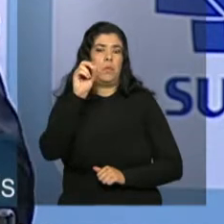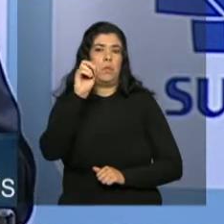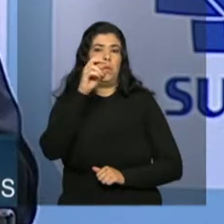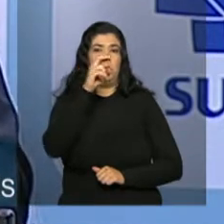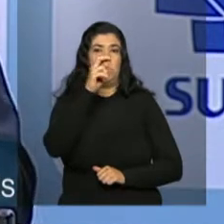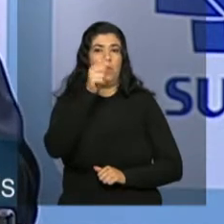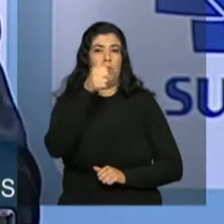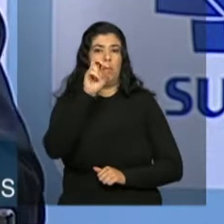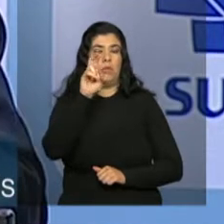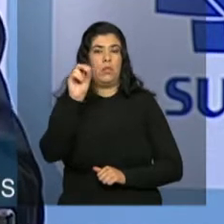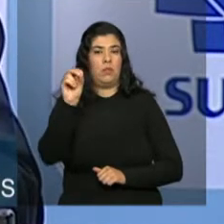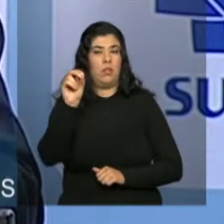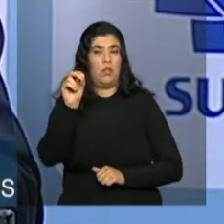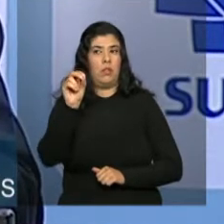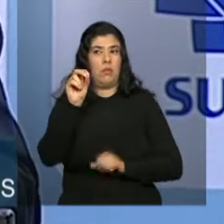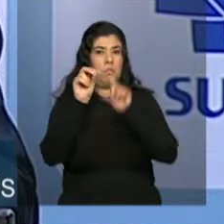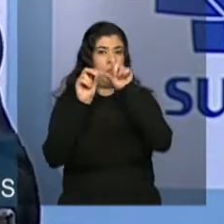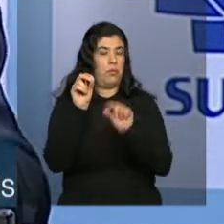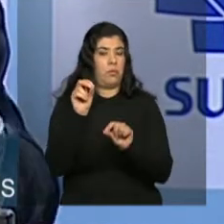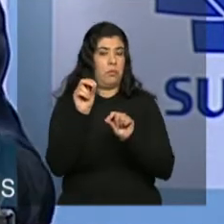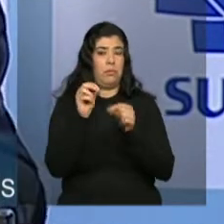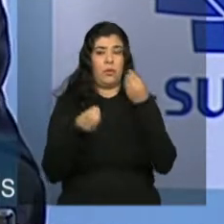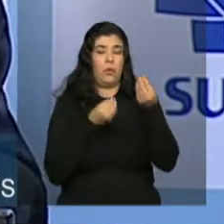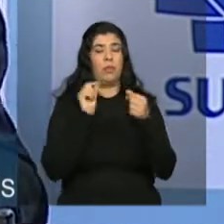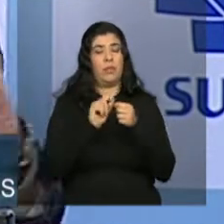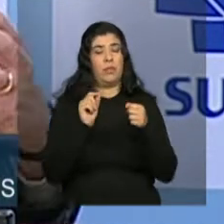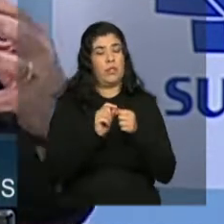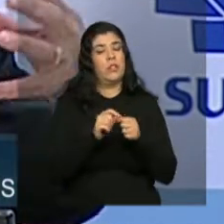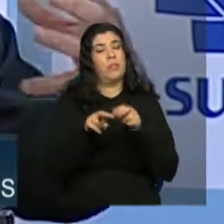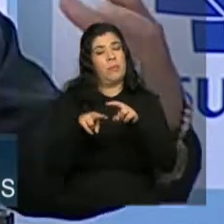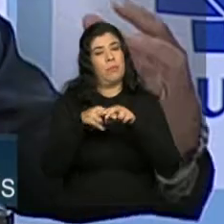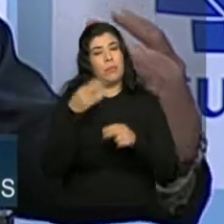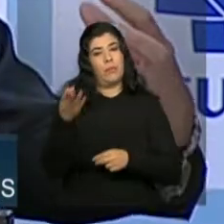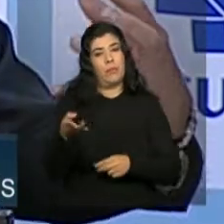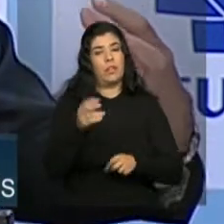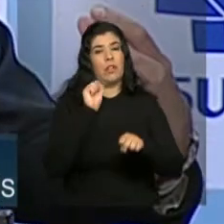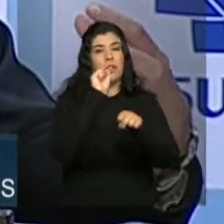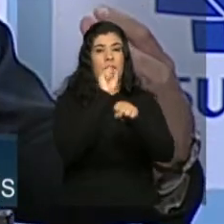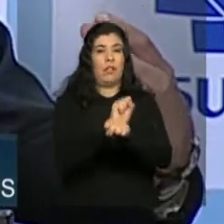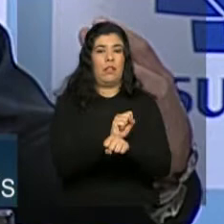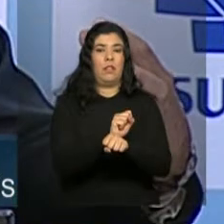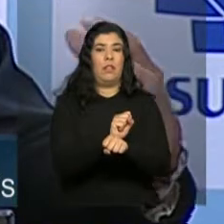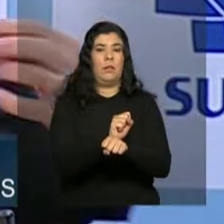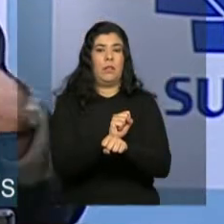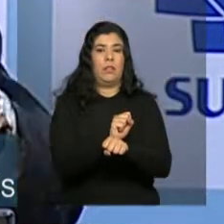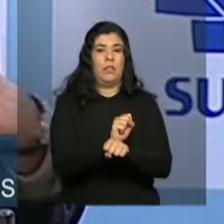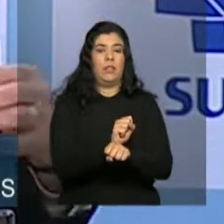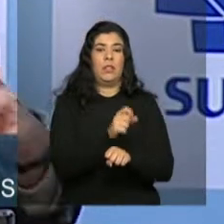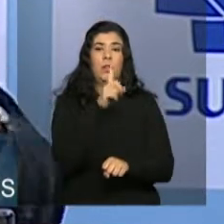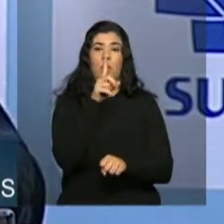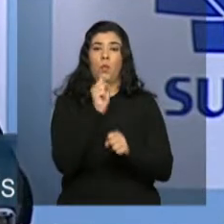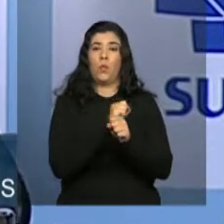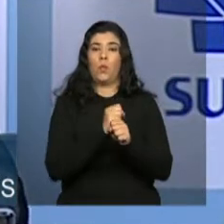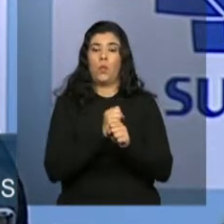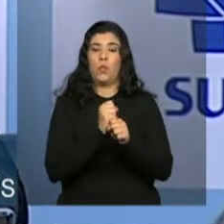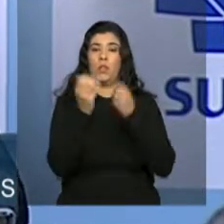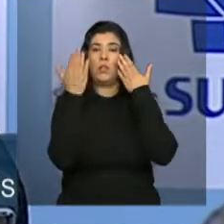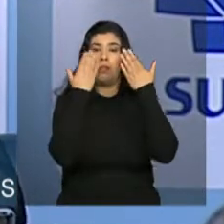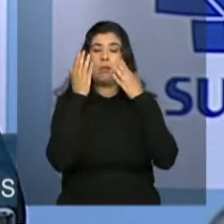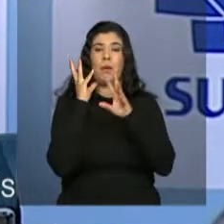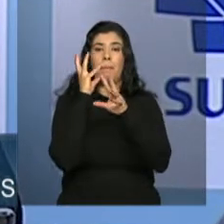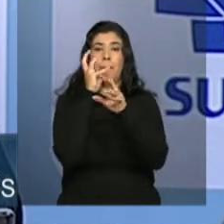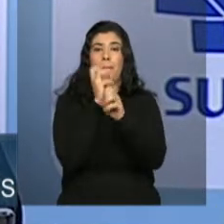sabe por outro lado não refletiria e redução do preço Então por conta disso que fez Tab é uma série de um ano feito uma média